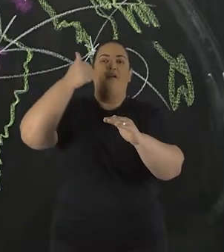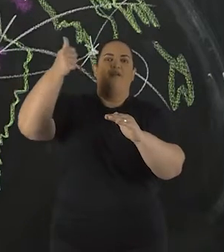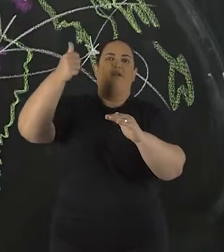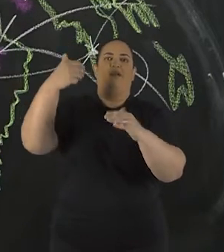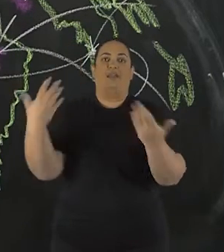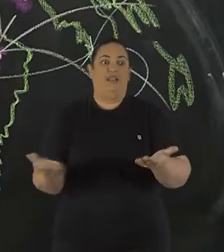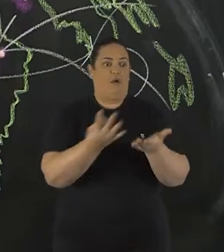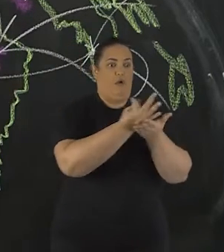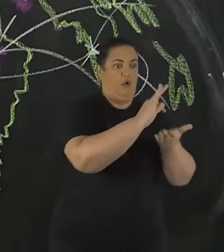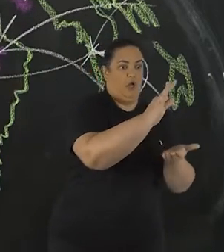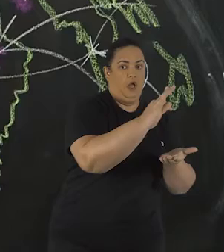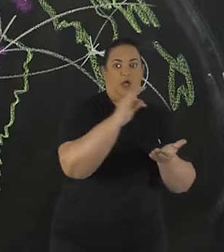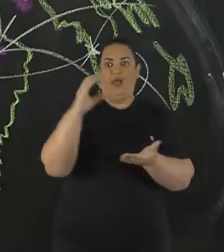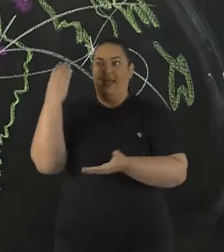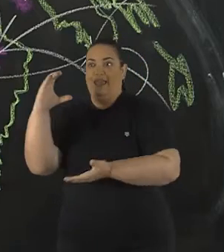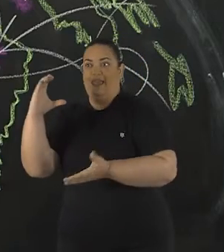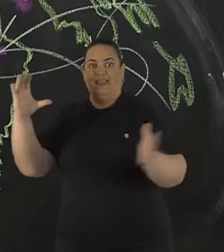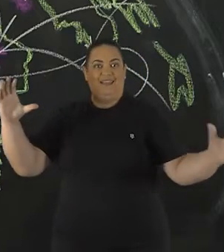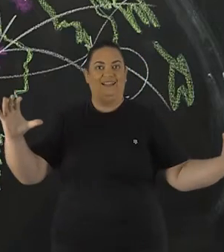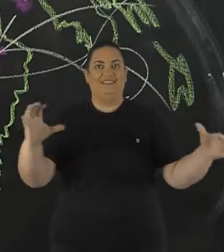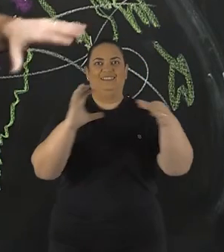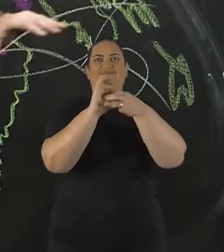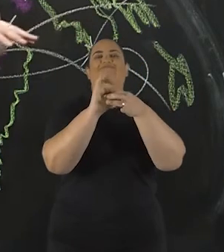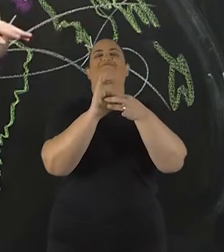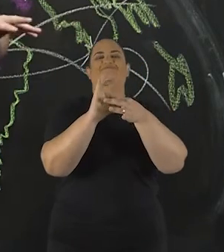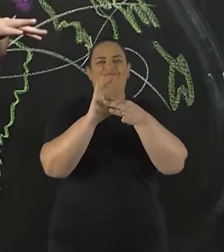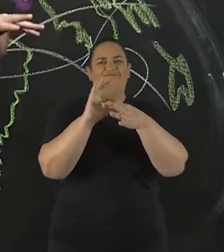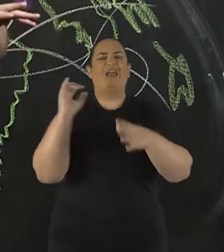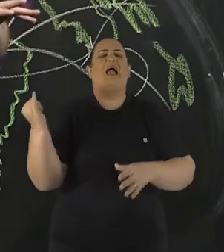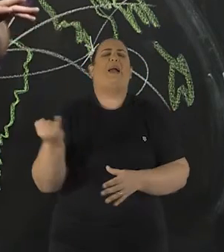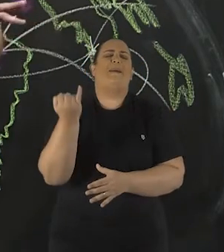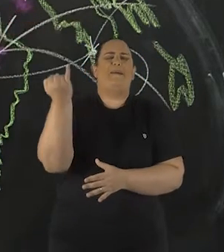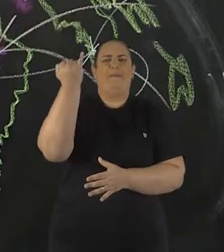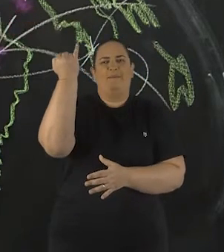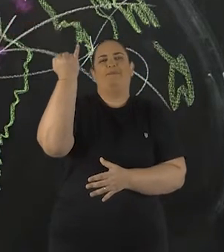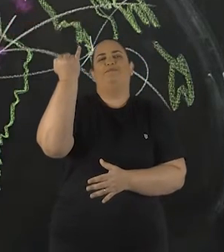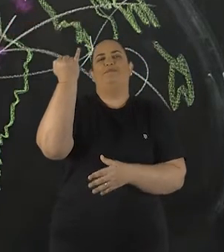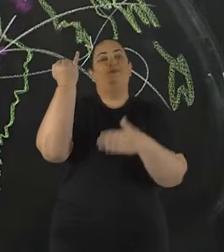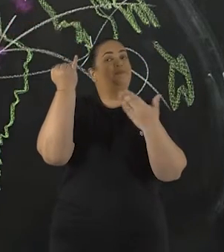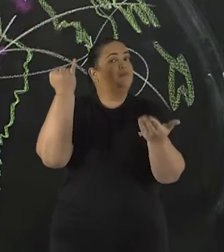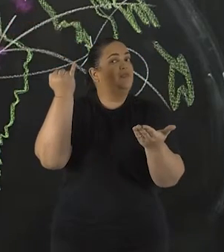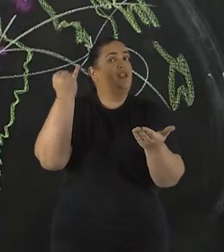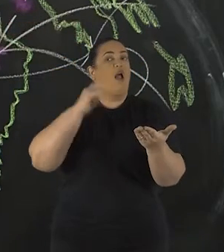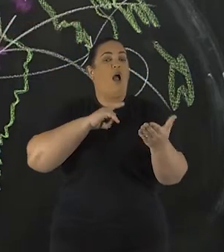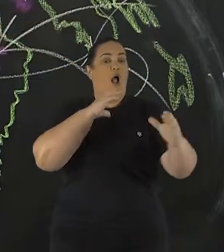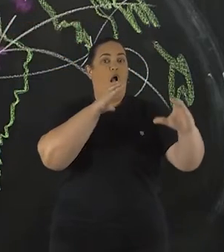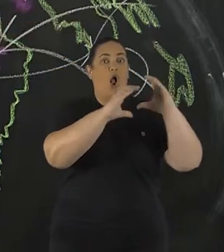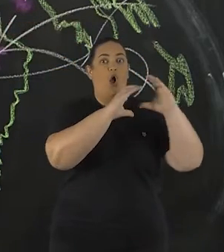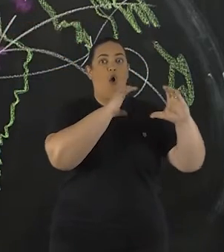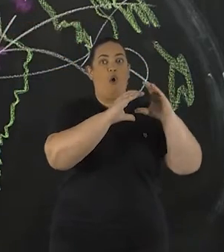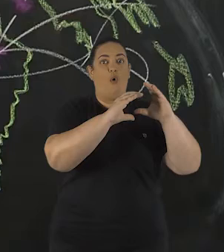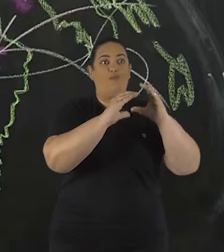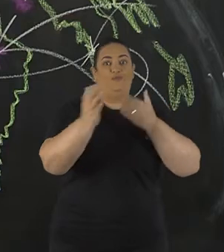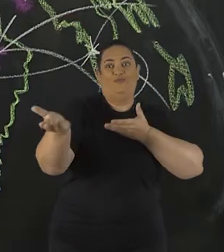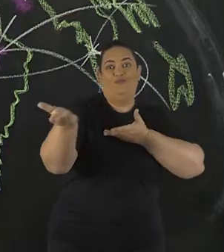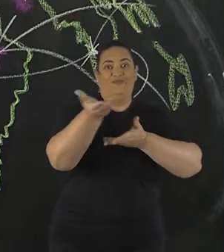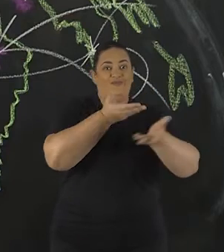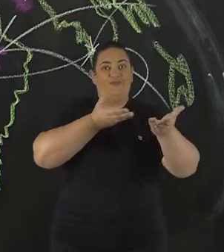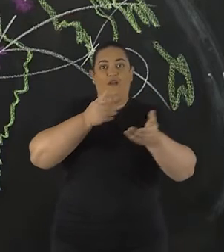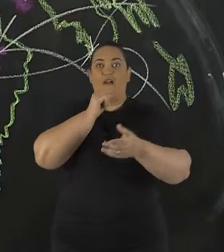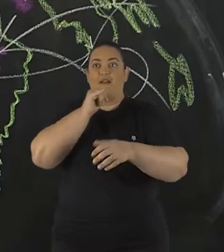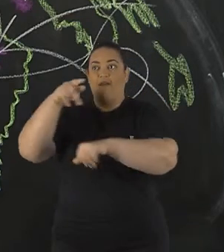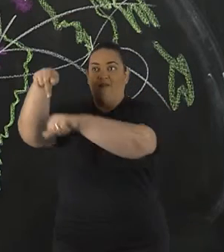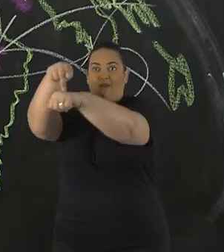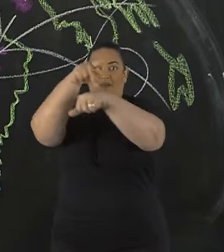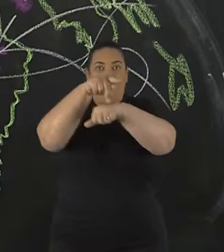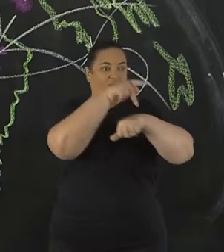com a parte da ciência passa a ser extremamente importante e com isso a comunicação e a integração dos